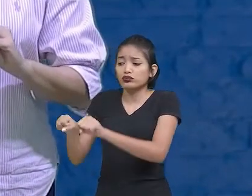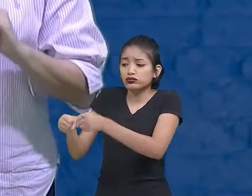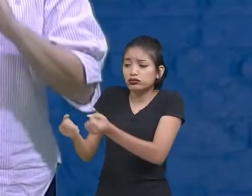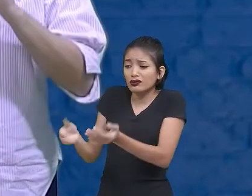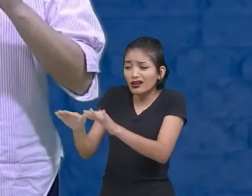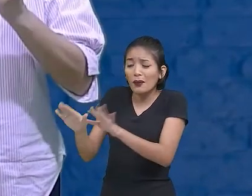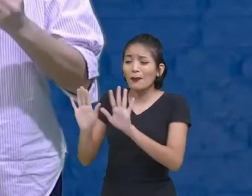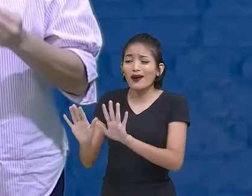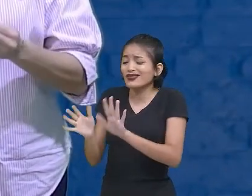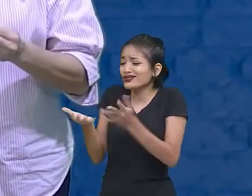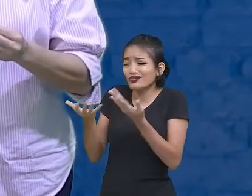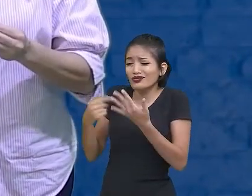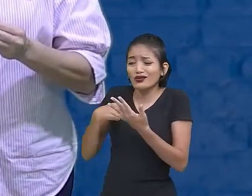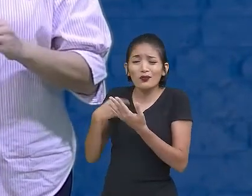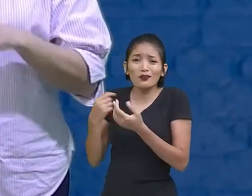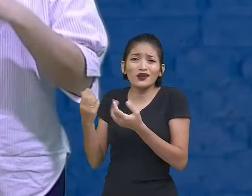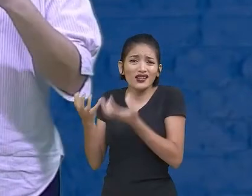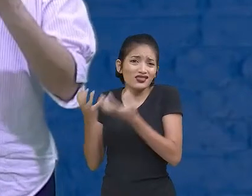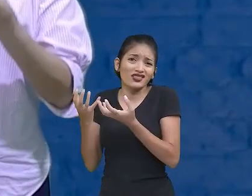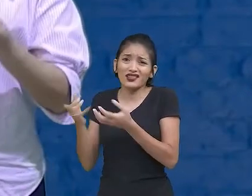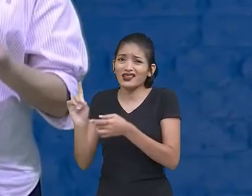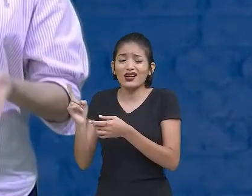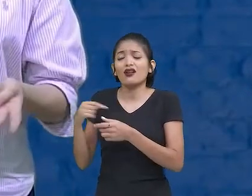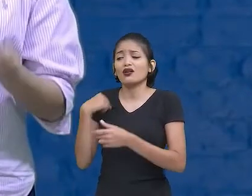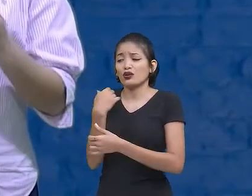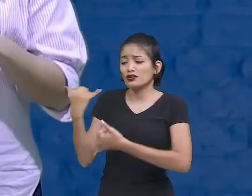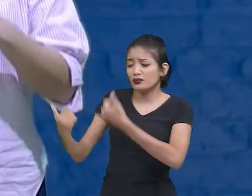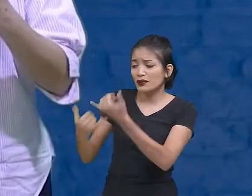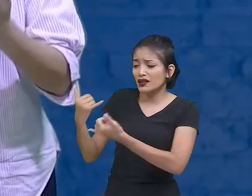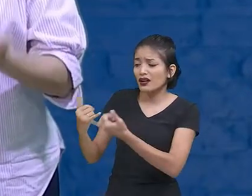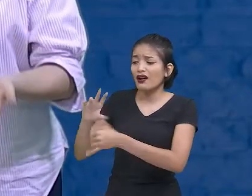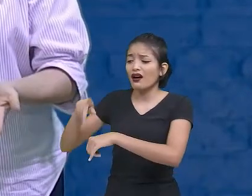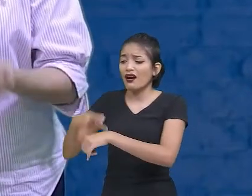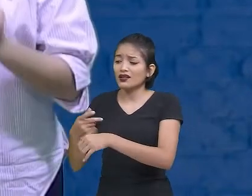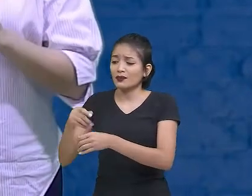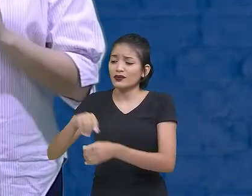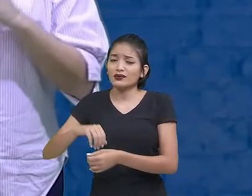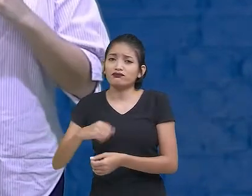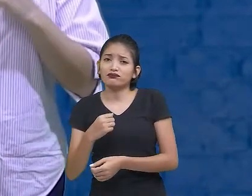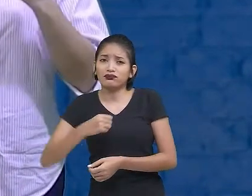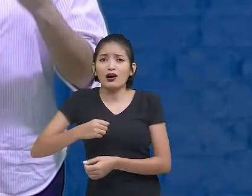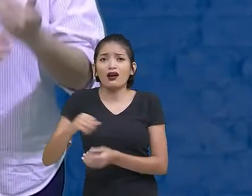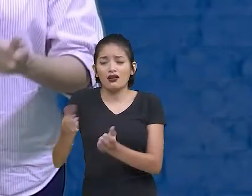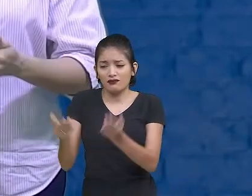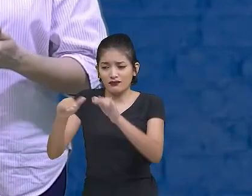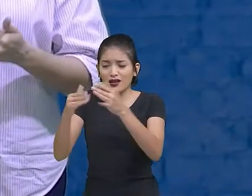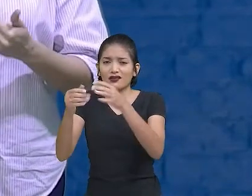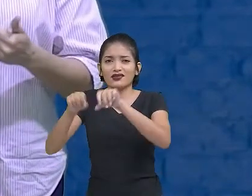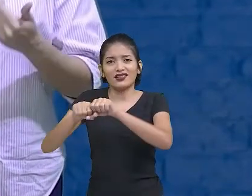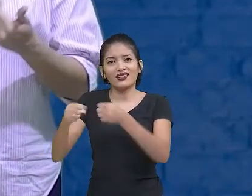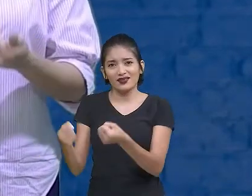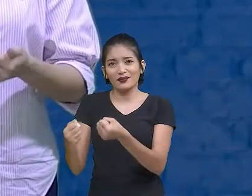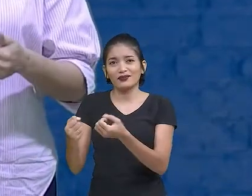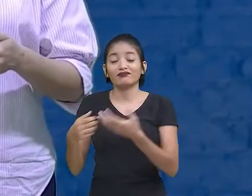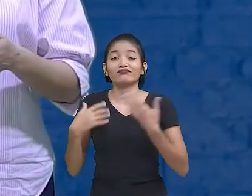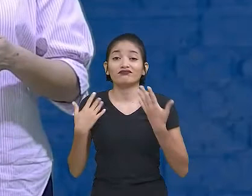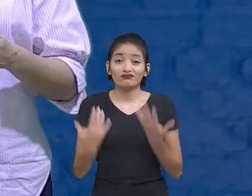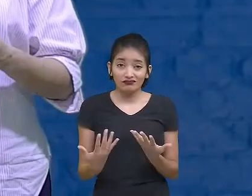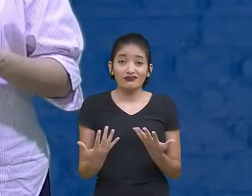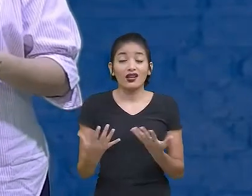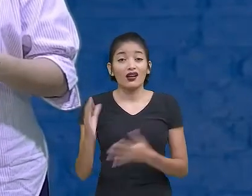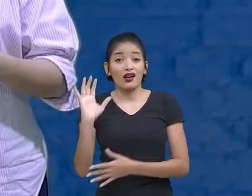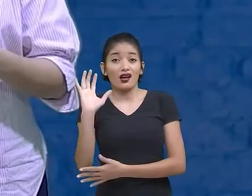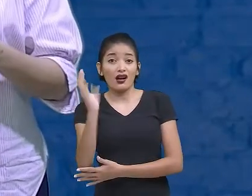querer, mãe, a gente estava brincando, batemos no vaso, o vaso, né? Então, são situações em que